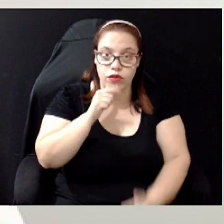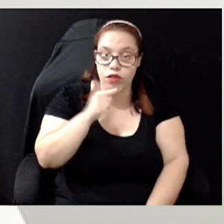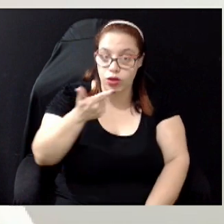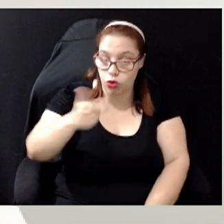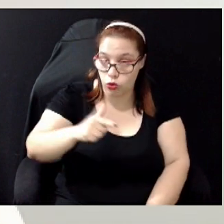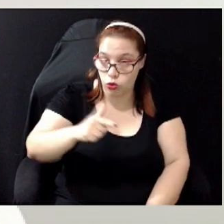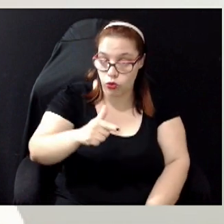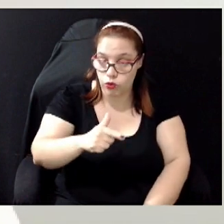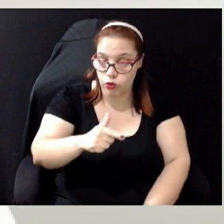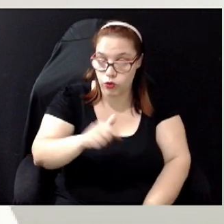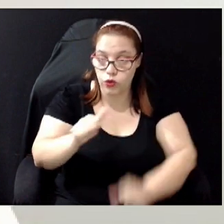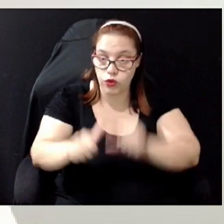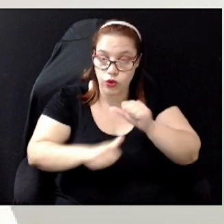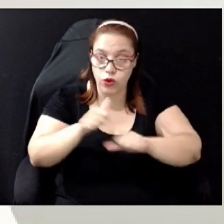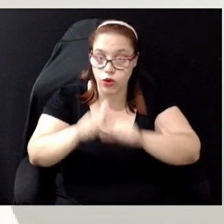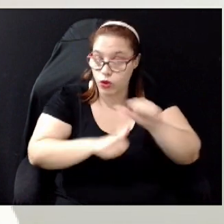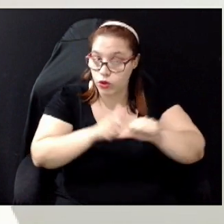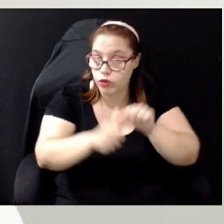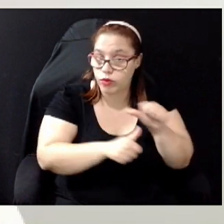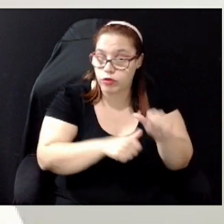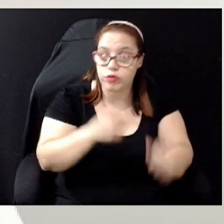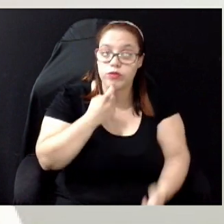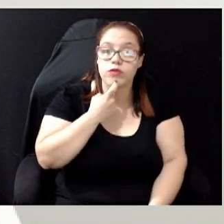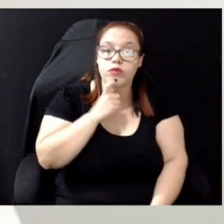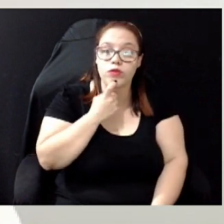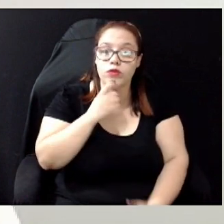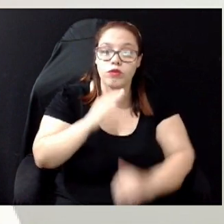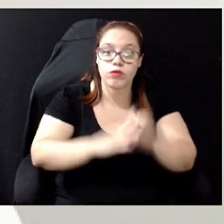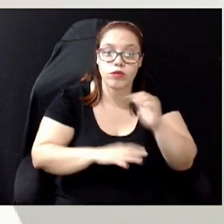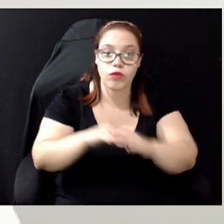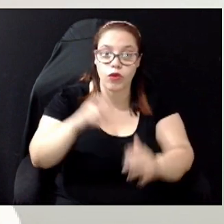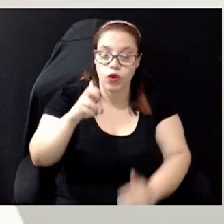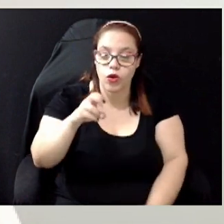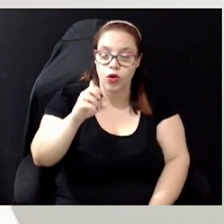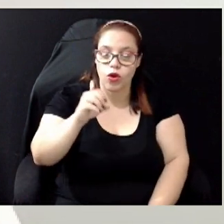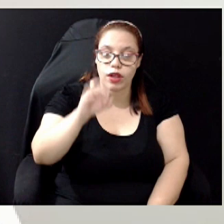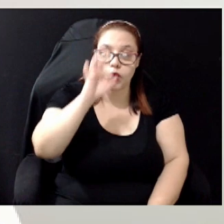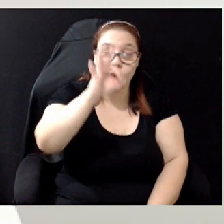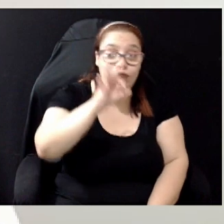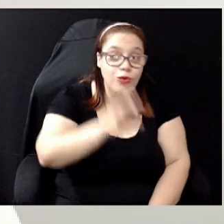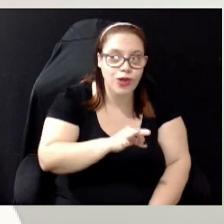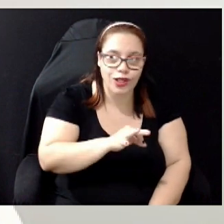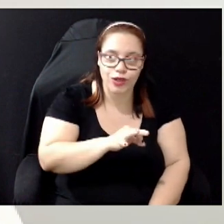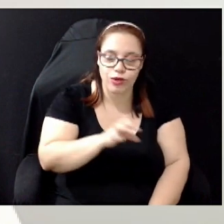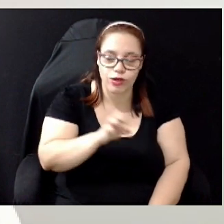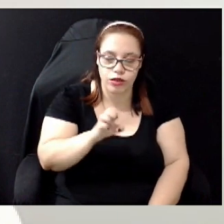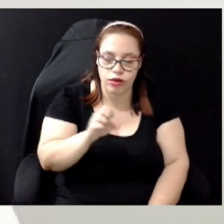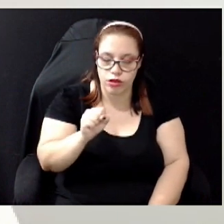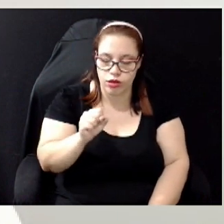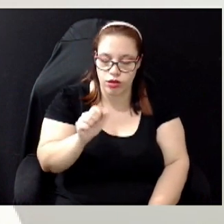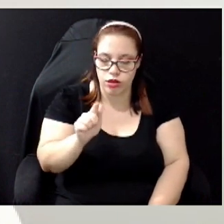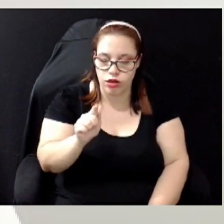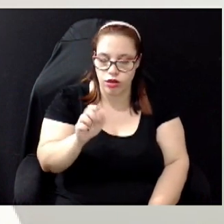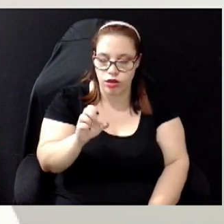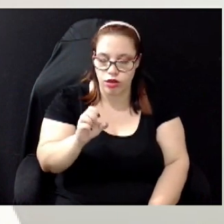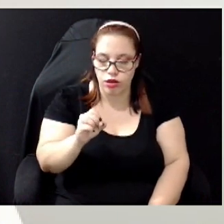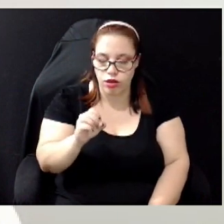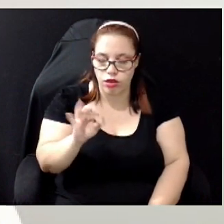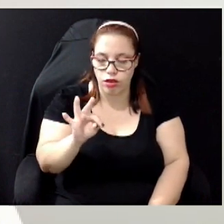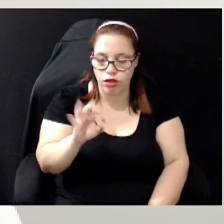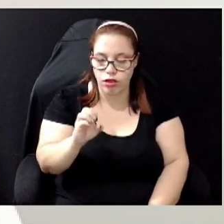água de reuso, transformando ela em EPAR, Campinas vai tratar 50% do seu esgoto no